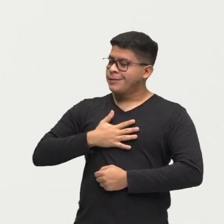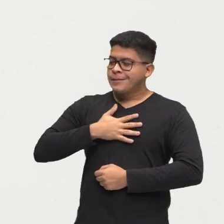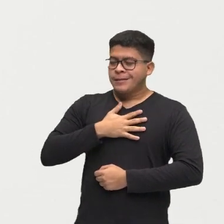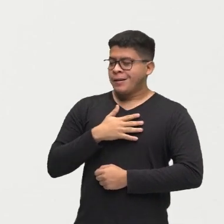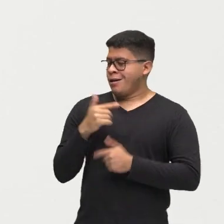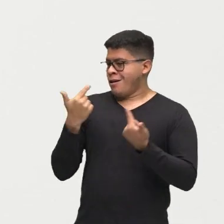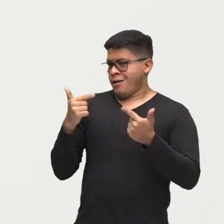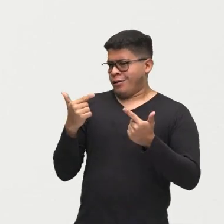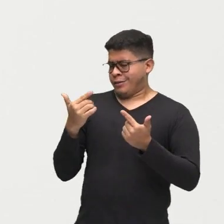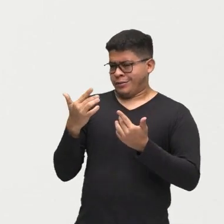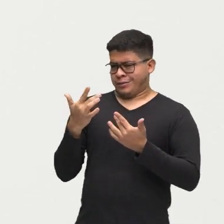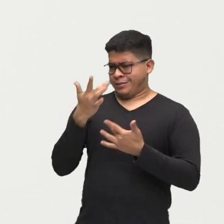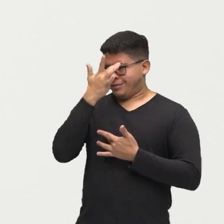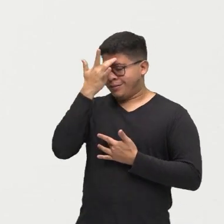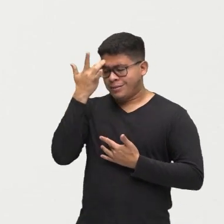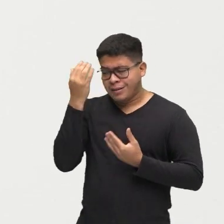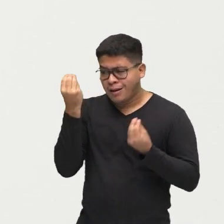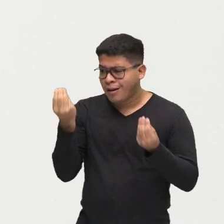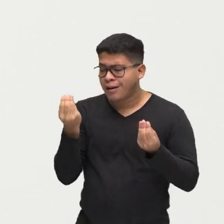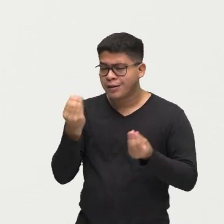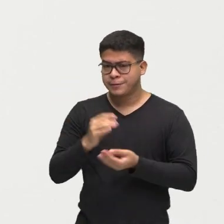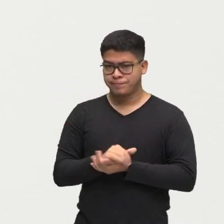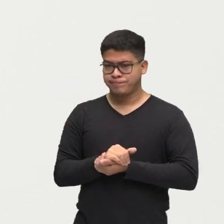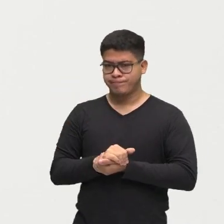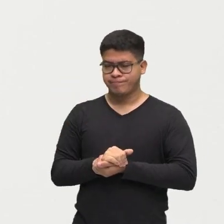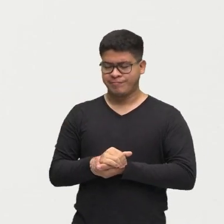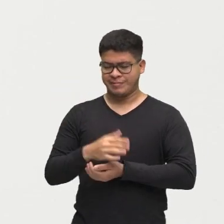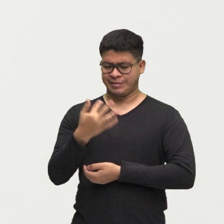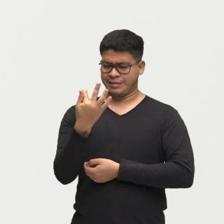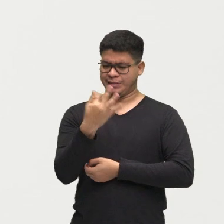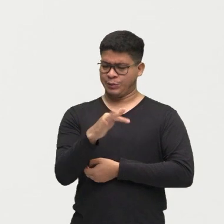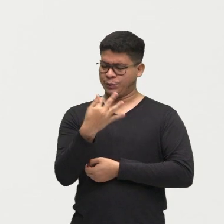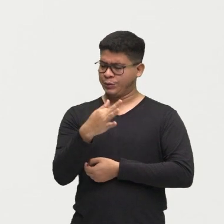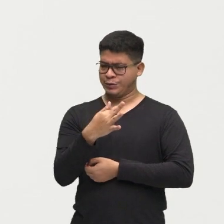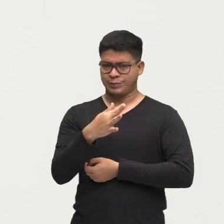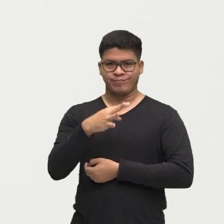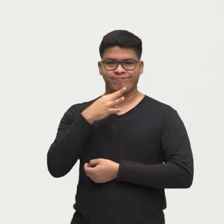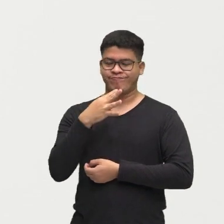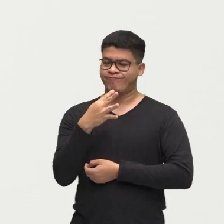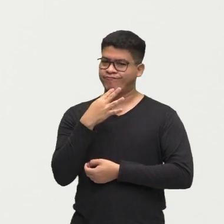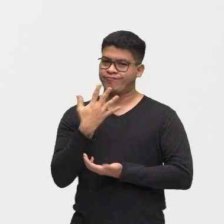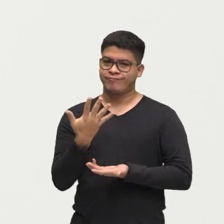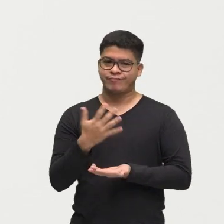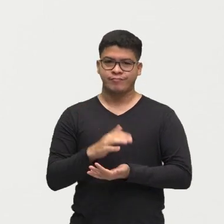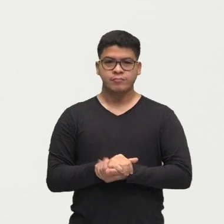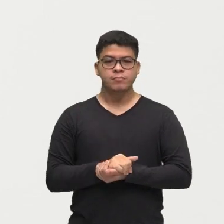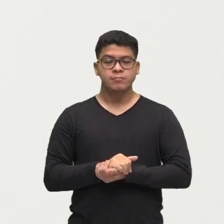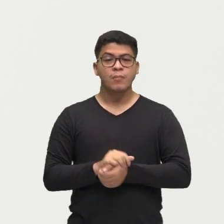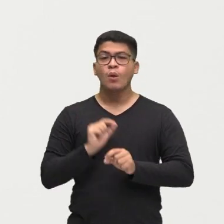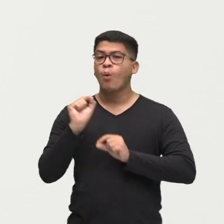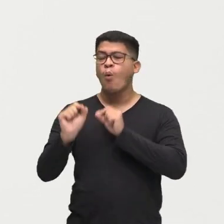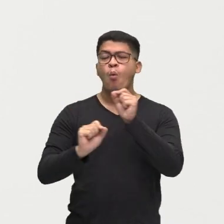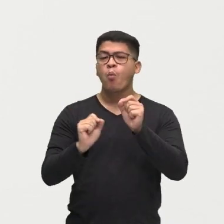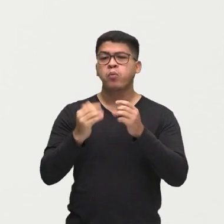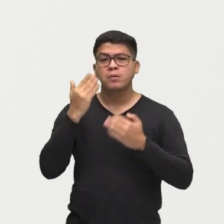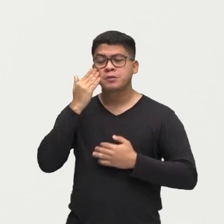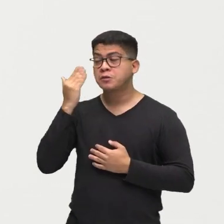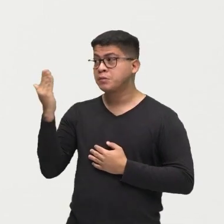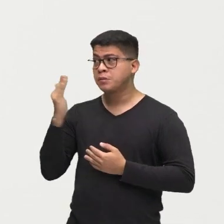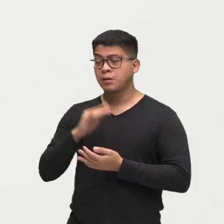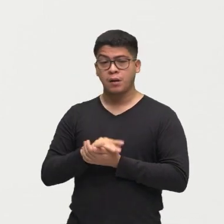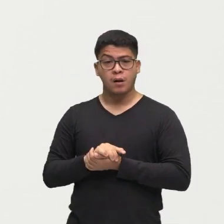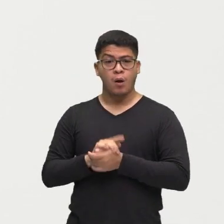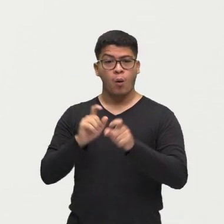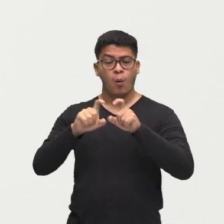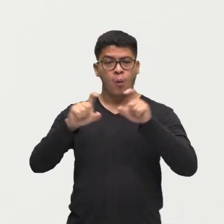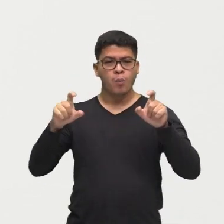que era, mas dor não na conhecia. Pessoal, com base nesse poema, observem o